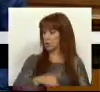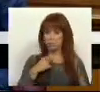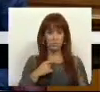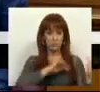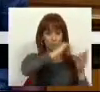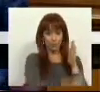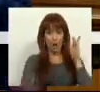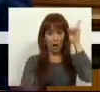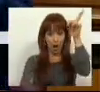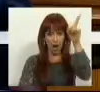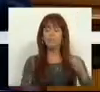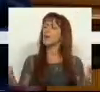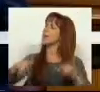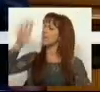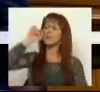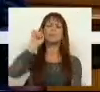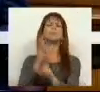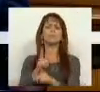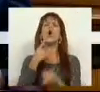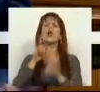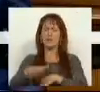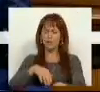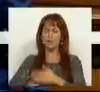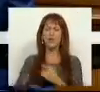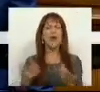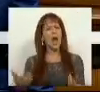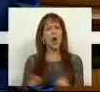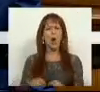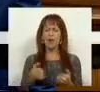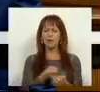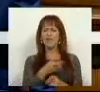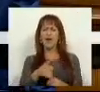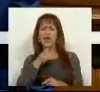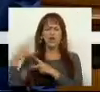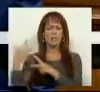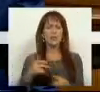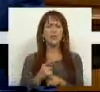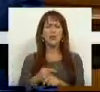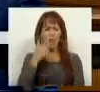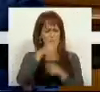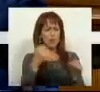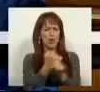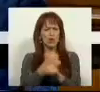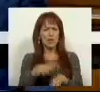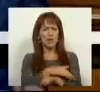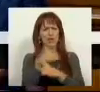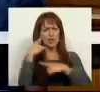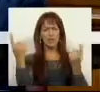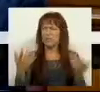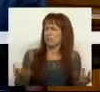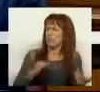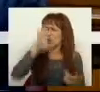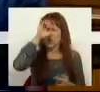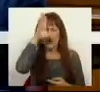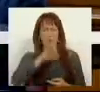eram inconstitucionais. E mesmo assim o Governo insiste em voltar a fazê-lo agora neste pacote de austeridade sobre os trabalhadores da administração pública. Ó Sr.